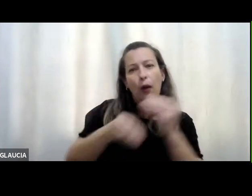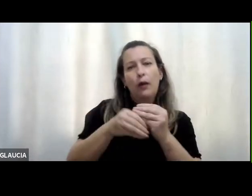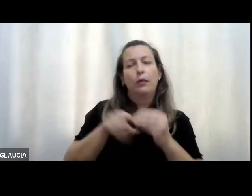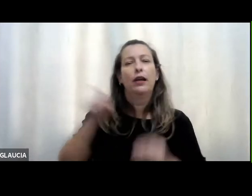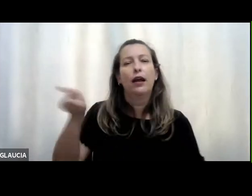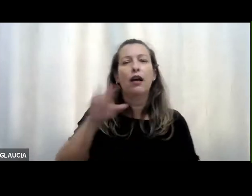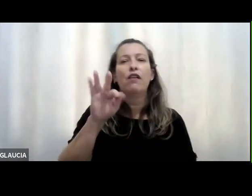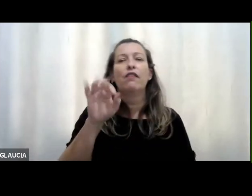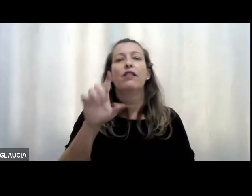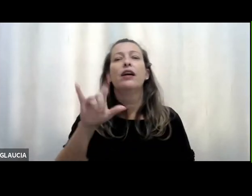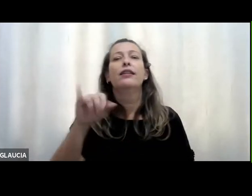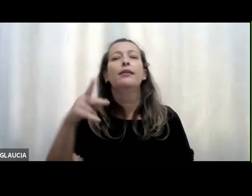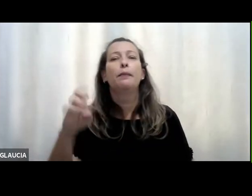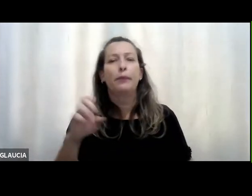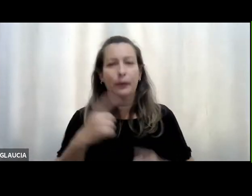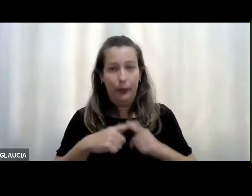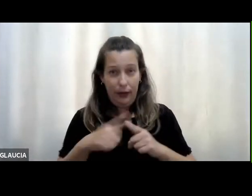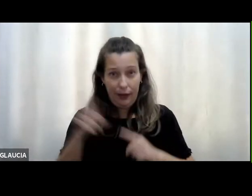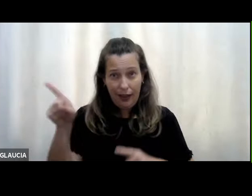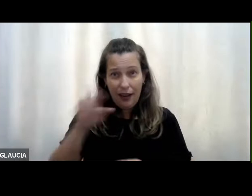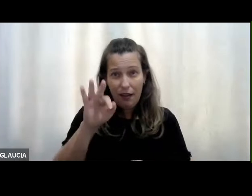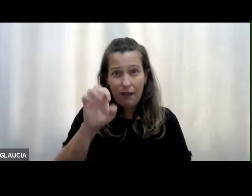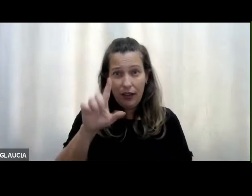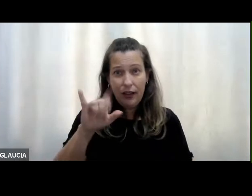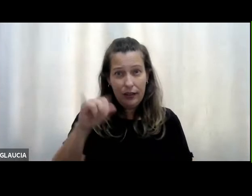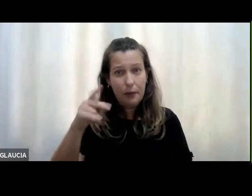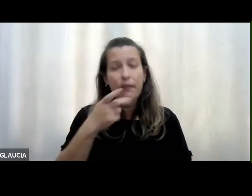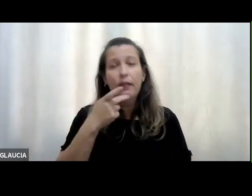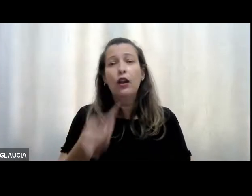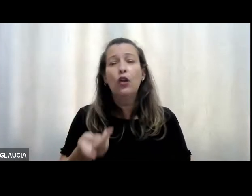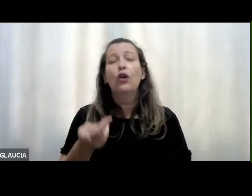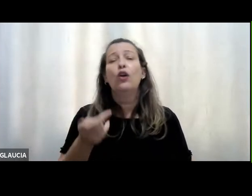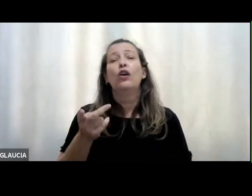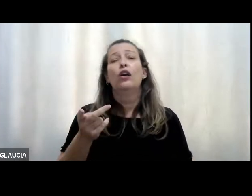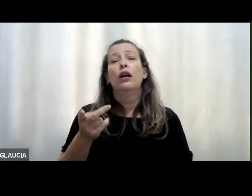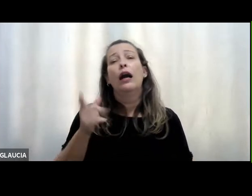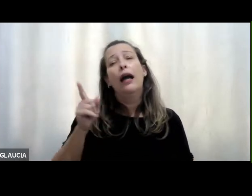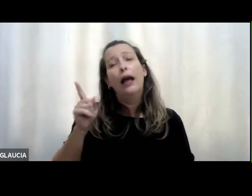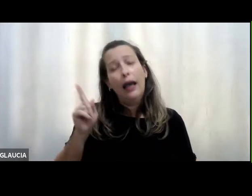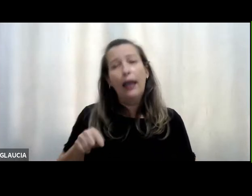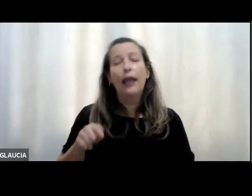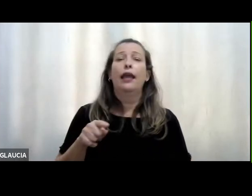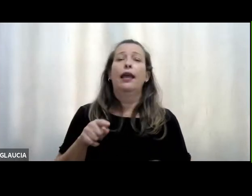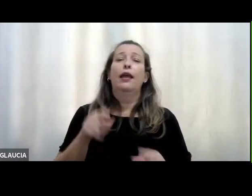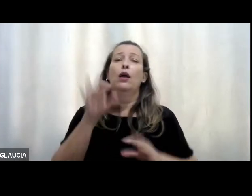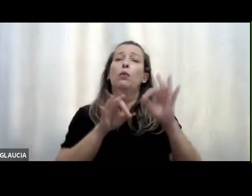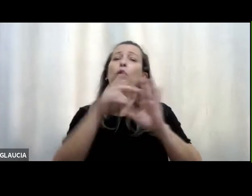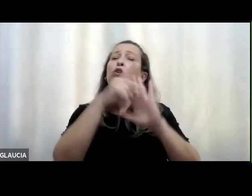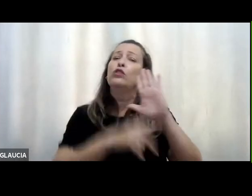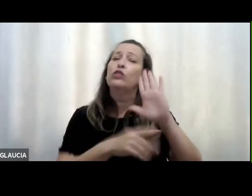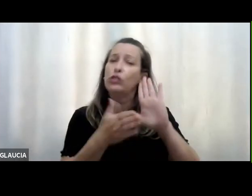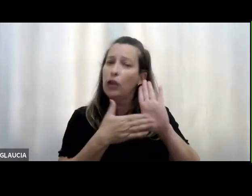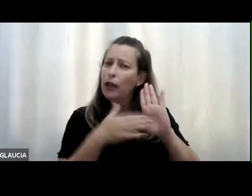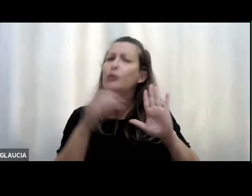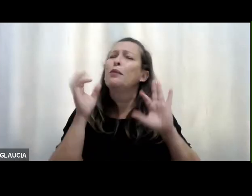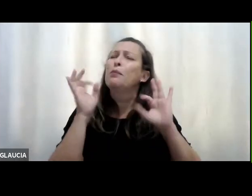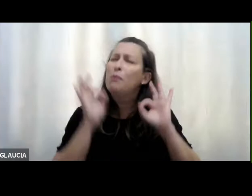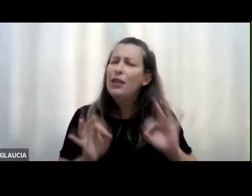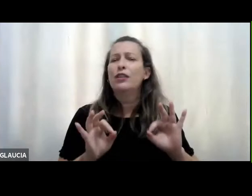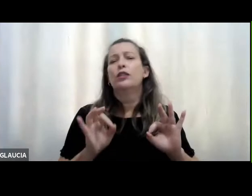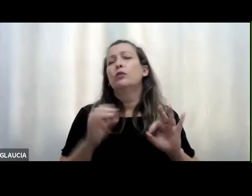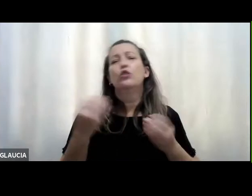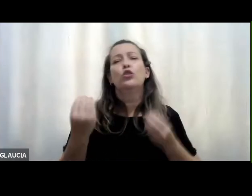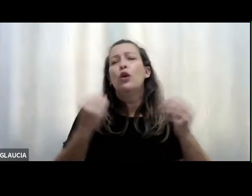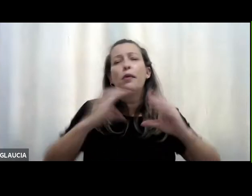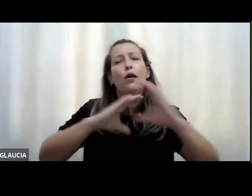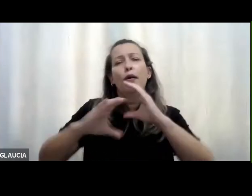falou... o Felipe falou que faz parte de um projeto mesmo, né, da forma como a